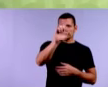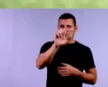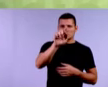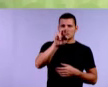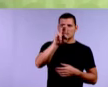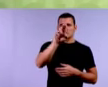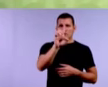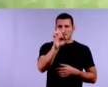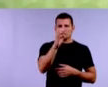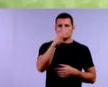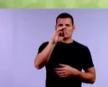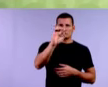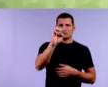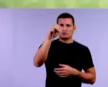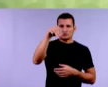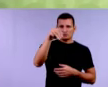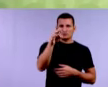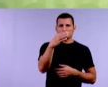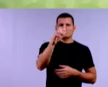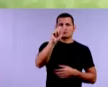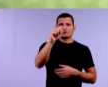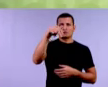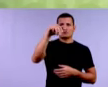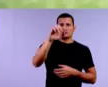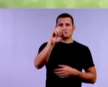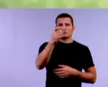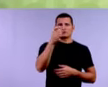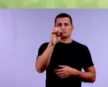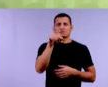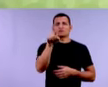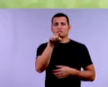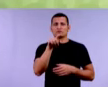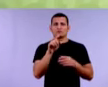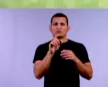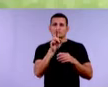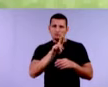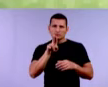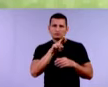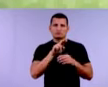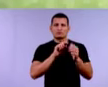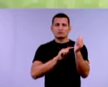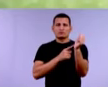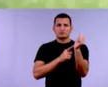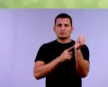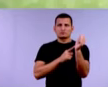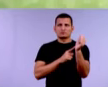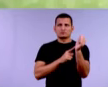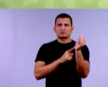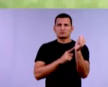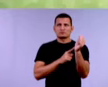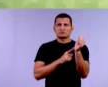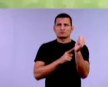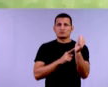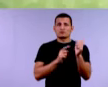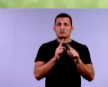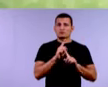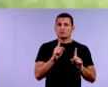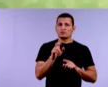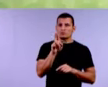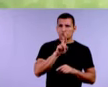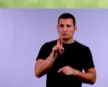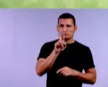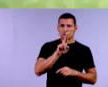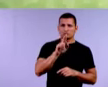os livros. Aí você utilizou uma preposição e que determinou, então não se usa no plural,